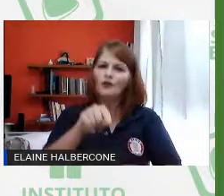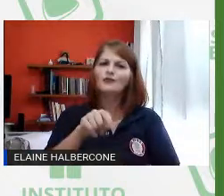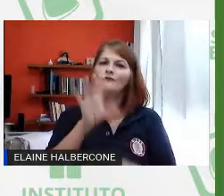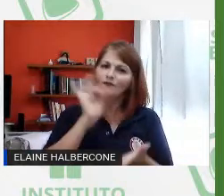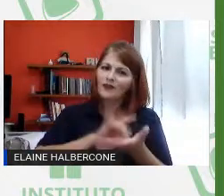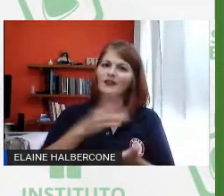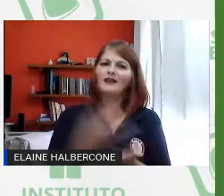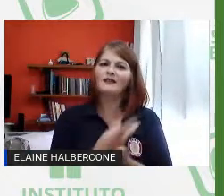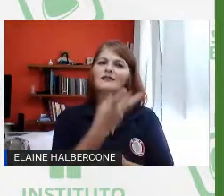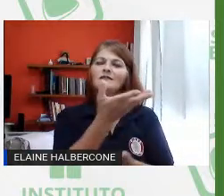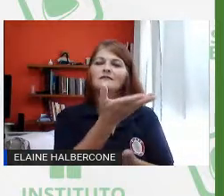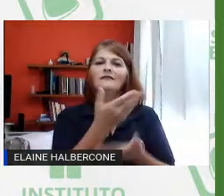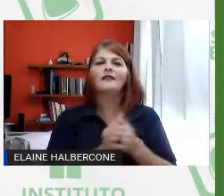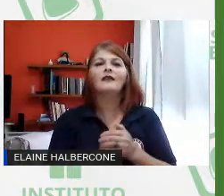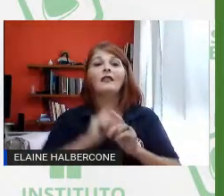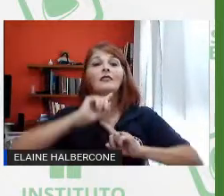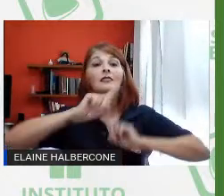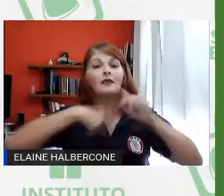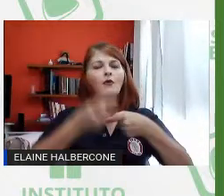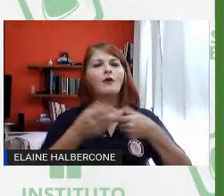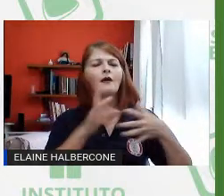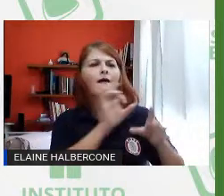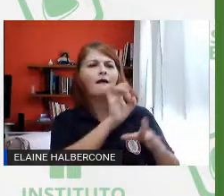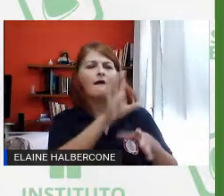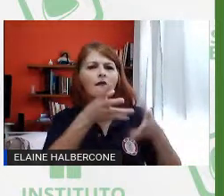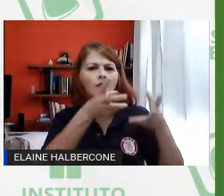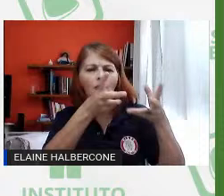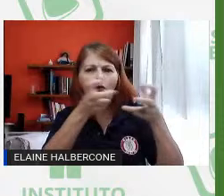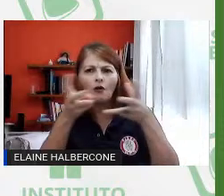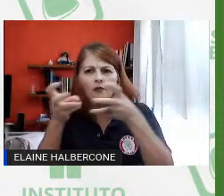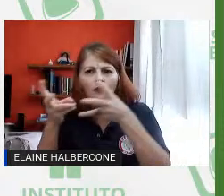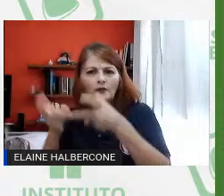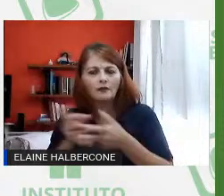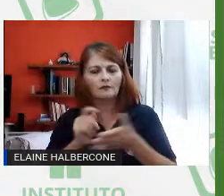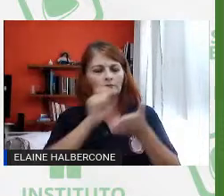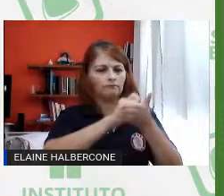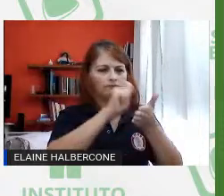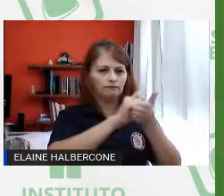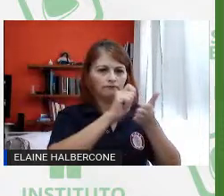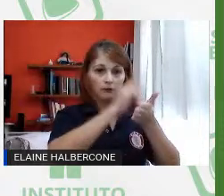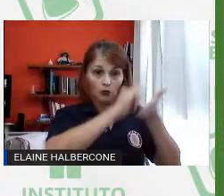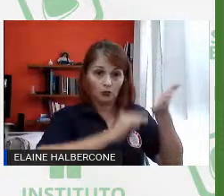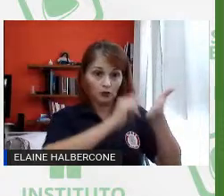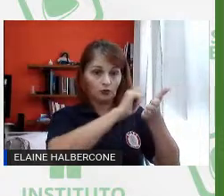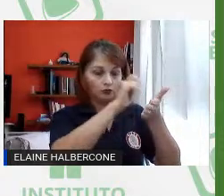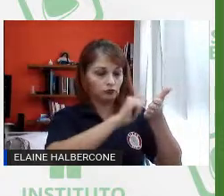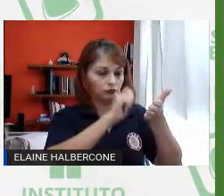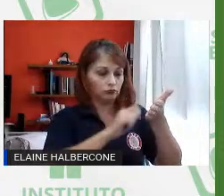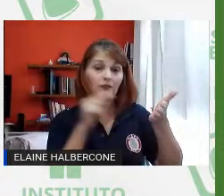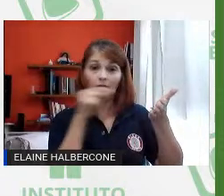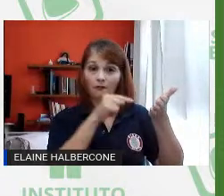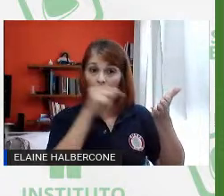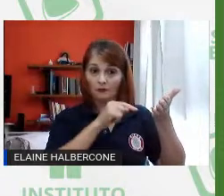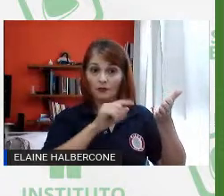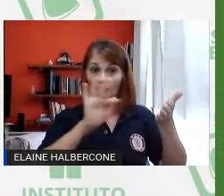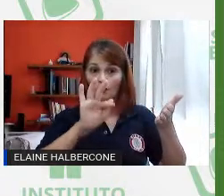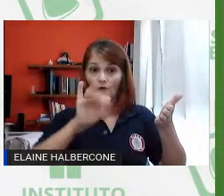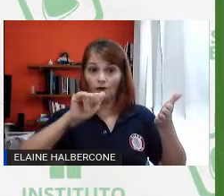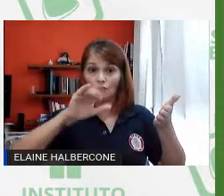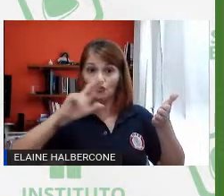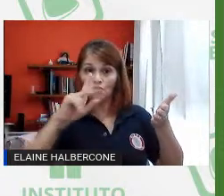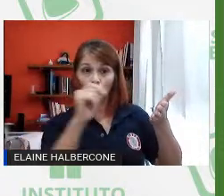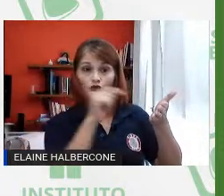tá? Após cada observação, nós preenchíamos uma ficha, onde dentro dessa ficha, tá, a